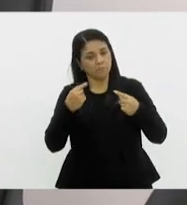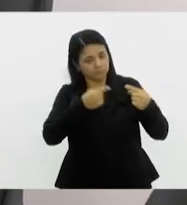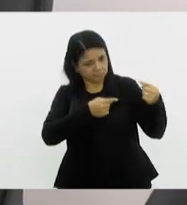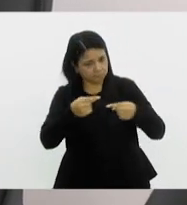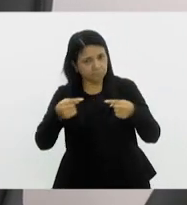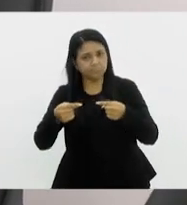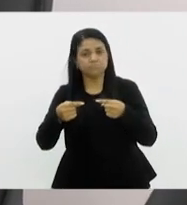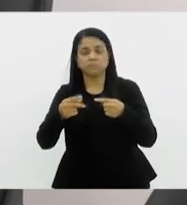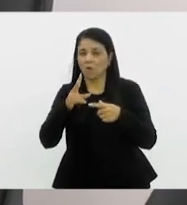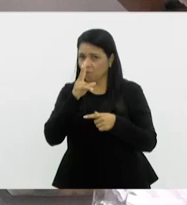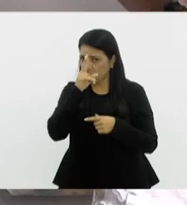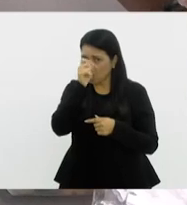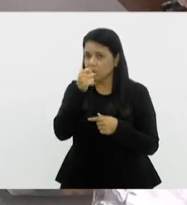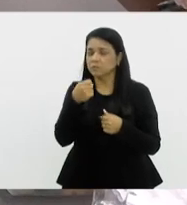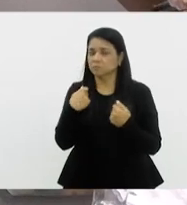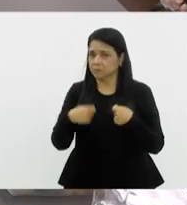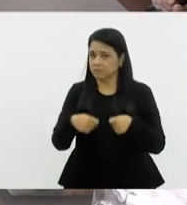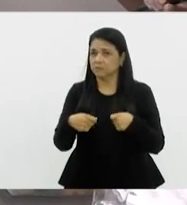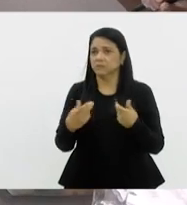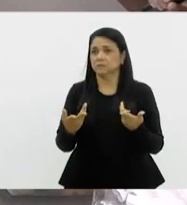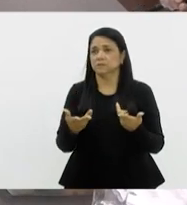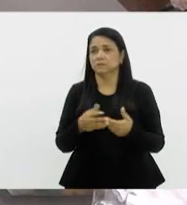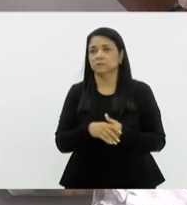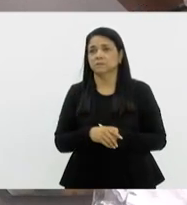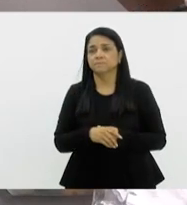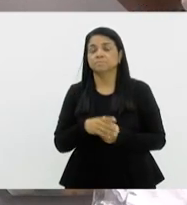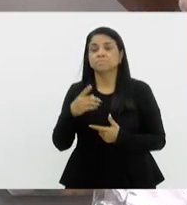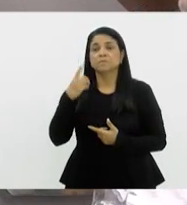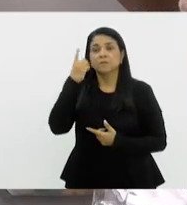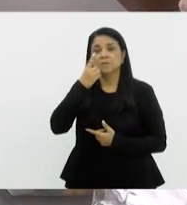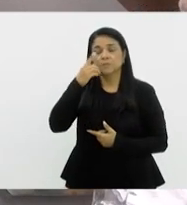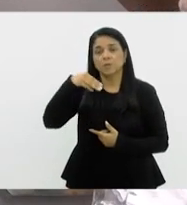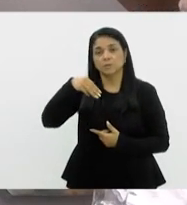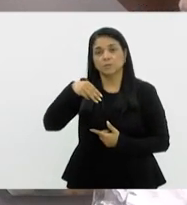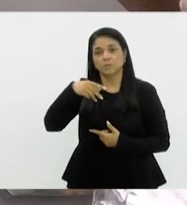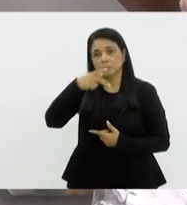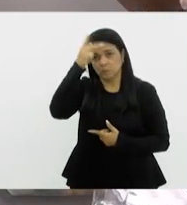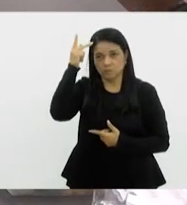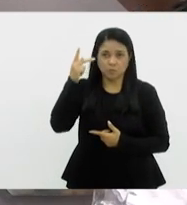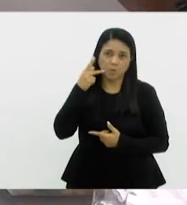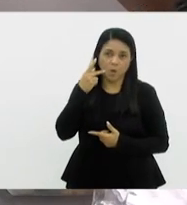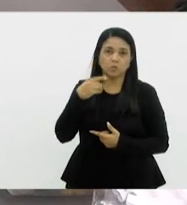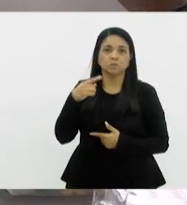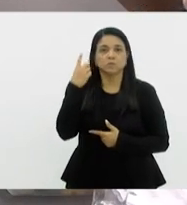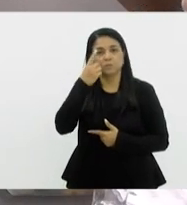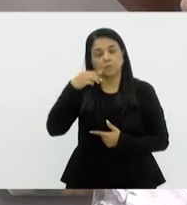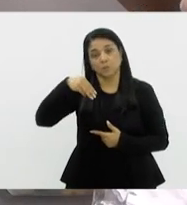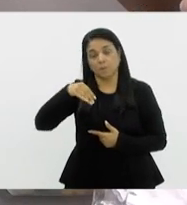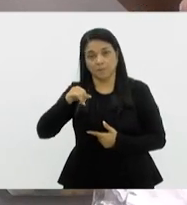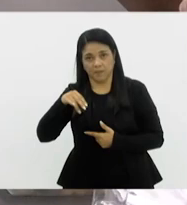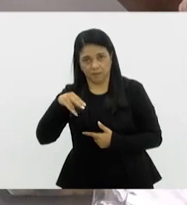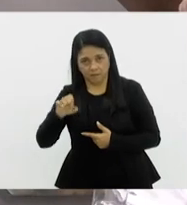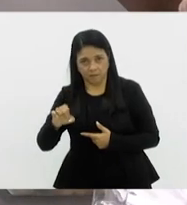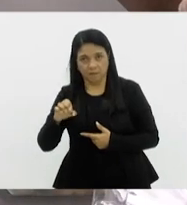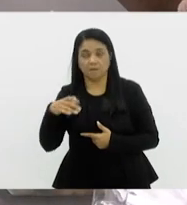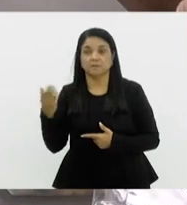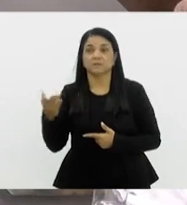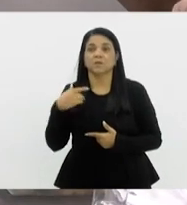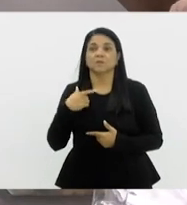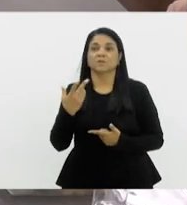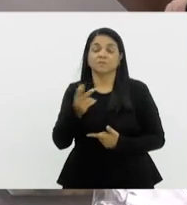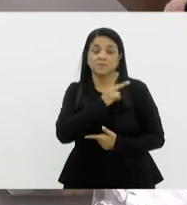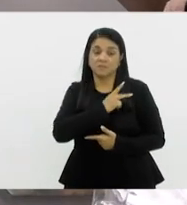feita. Deputado Mink, deputada Célia e deputado Luiz Paulo. presidente constitucionalista e autor do